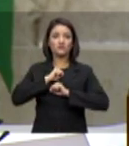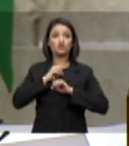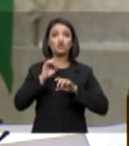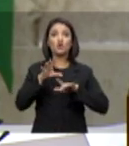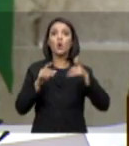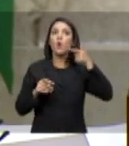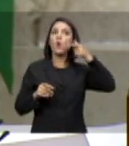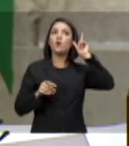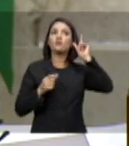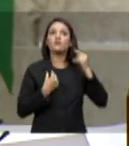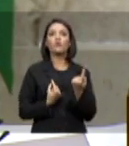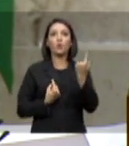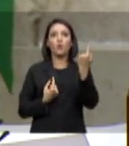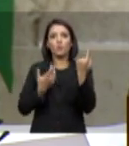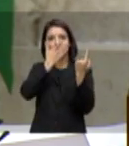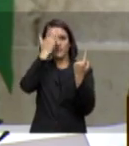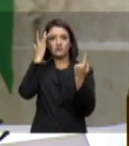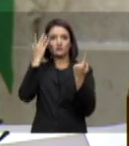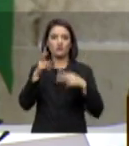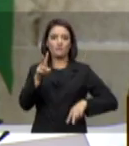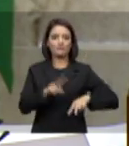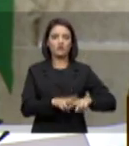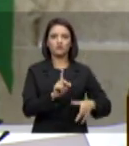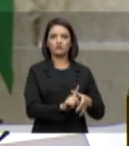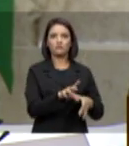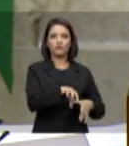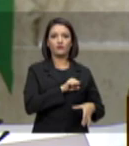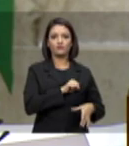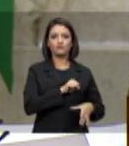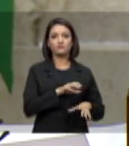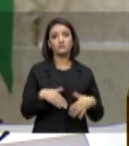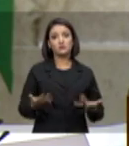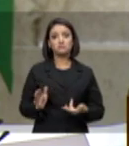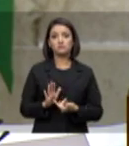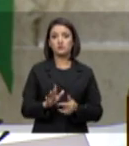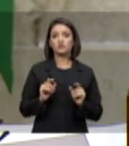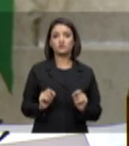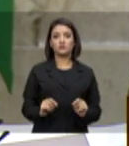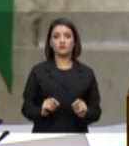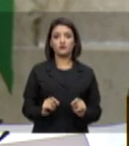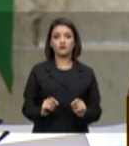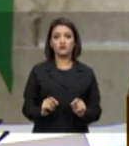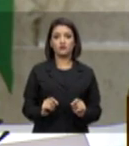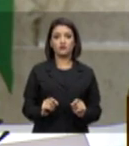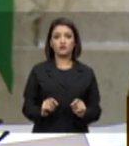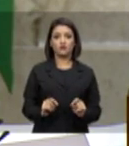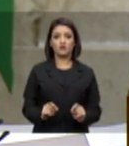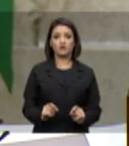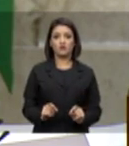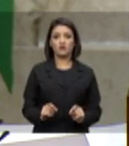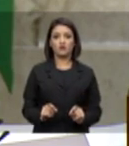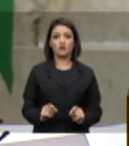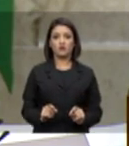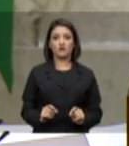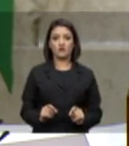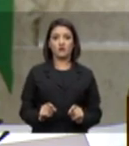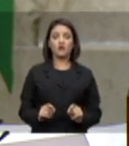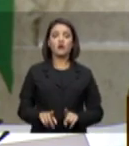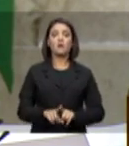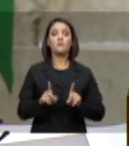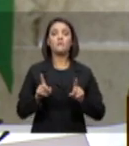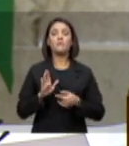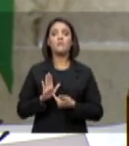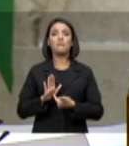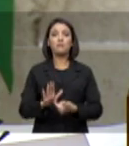por outros sistemas de saúde que o confinamento que não foi o sistema de saúde que fez foi o sistema de